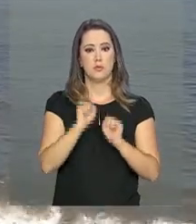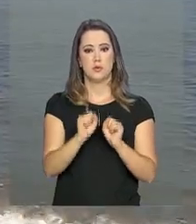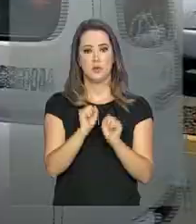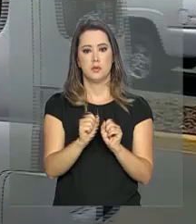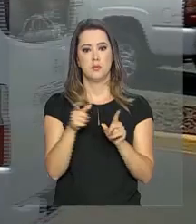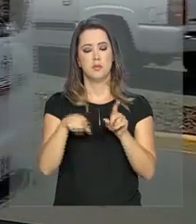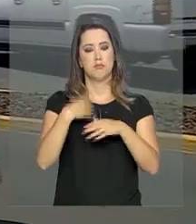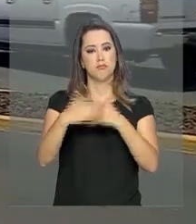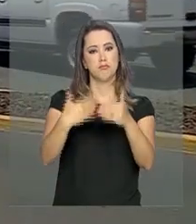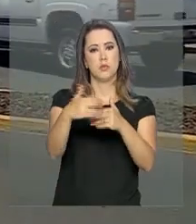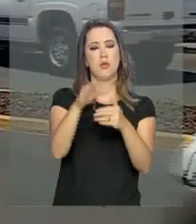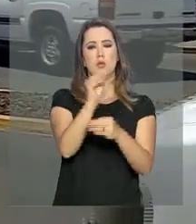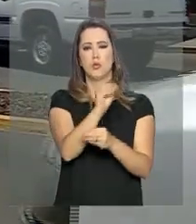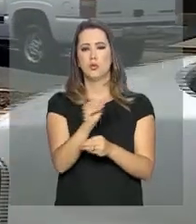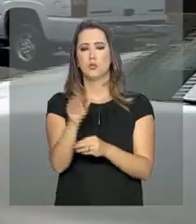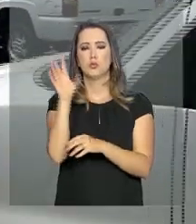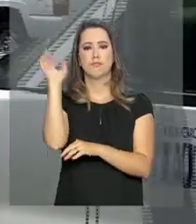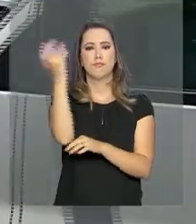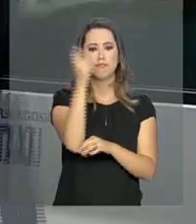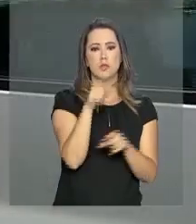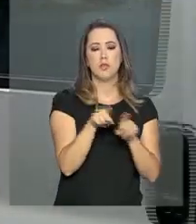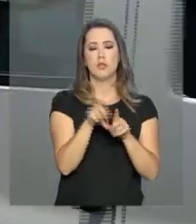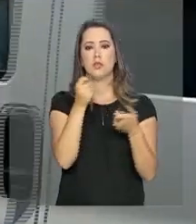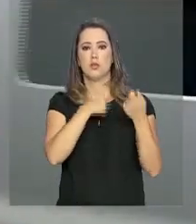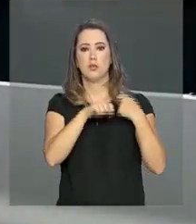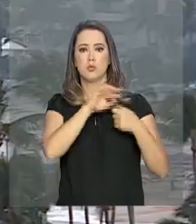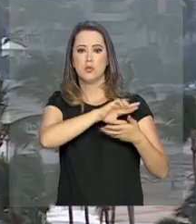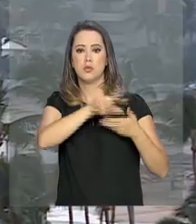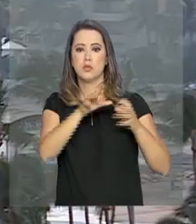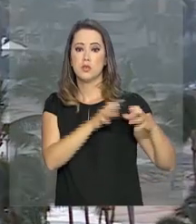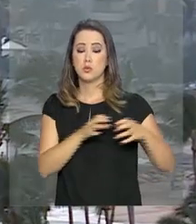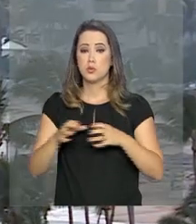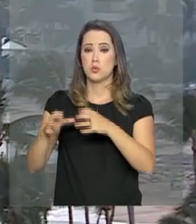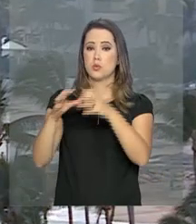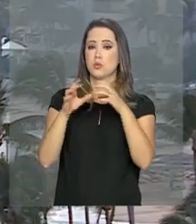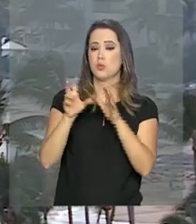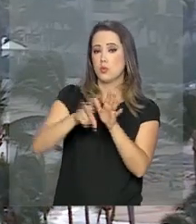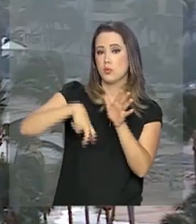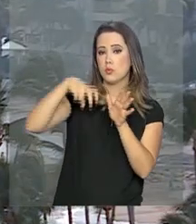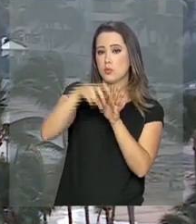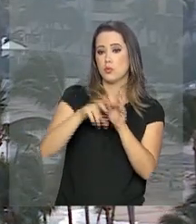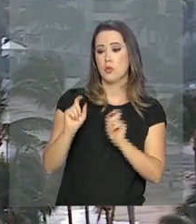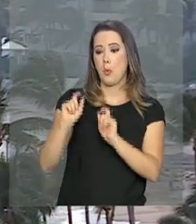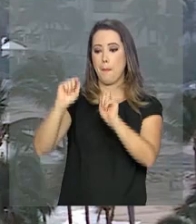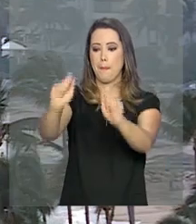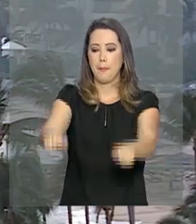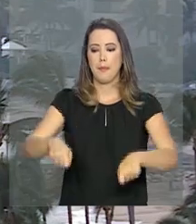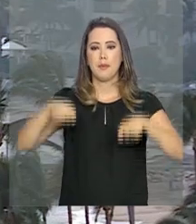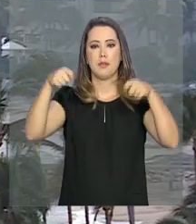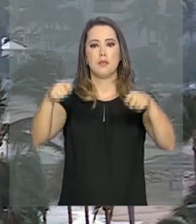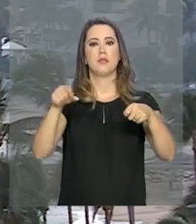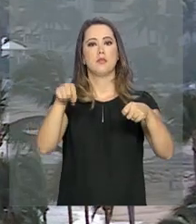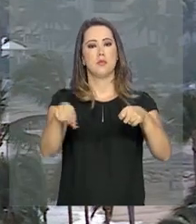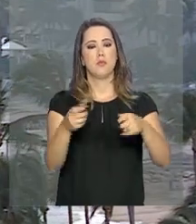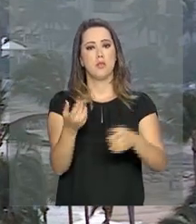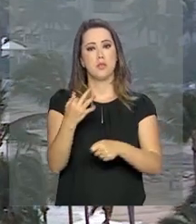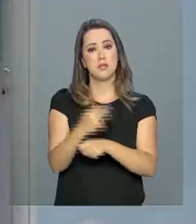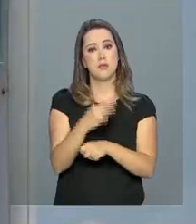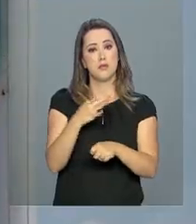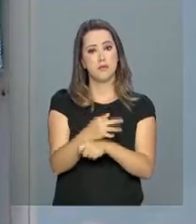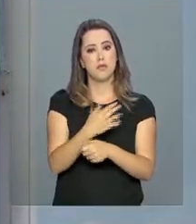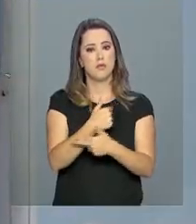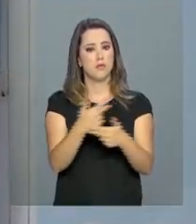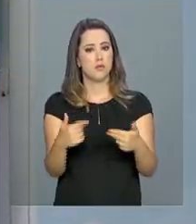e atividades econômicas nos mais variados setores como agropecuária pesca mineração e indústria manufatureira